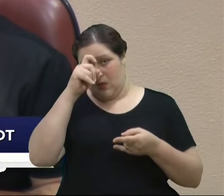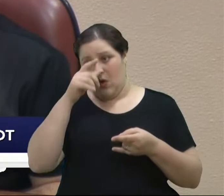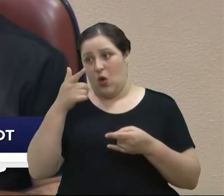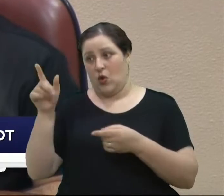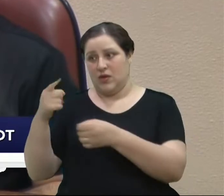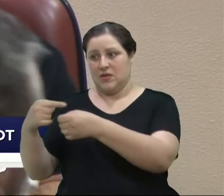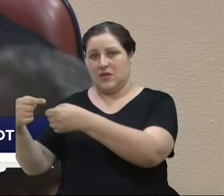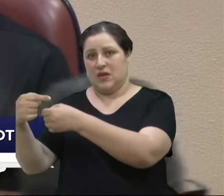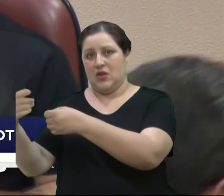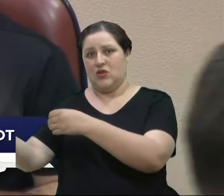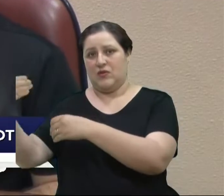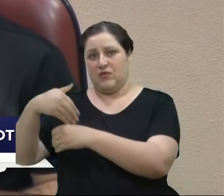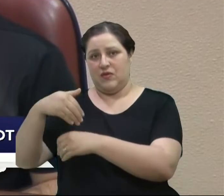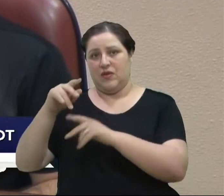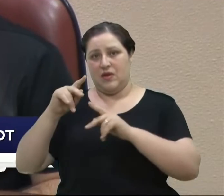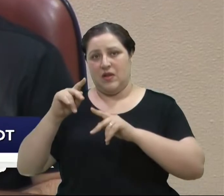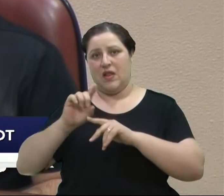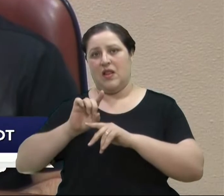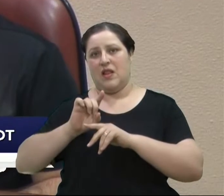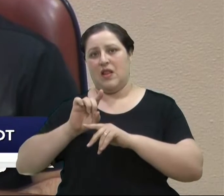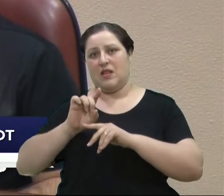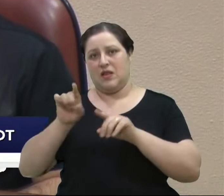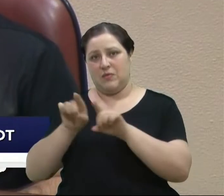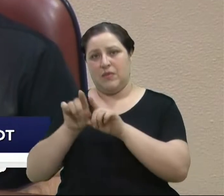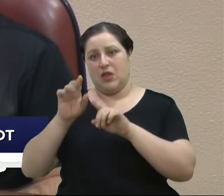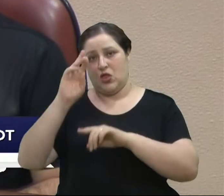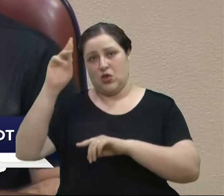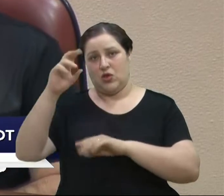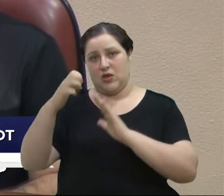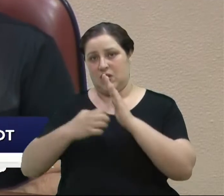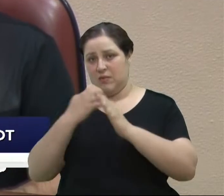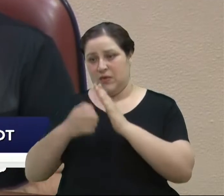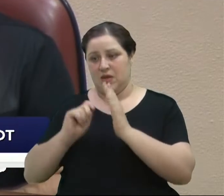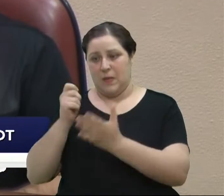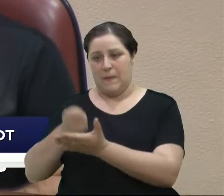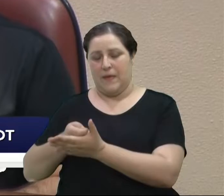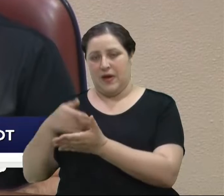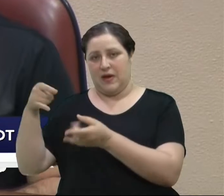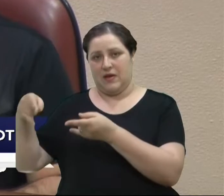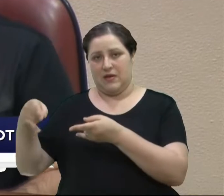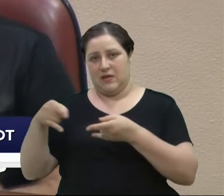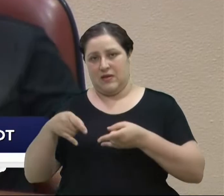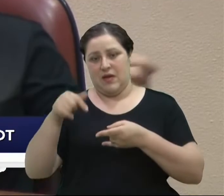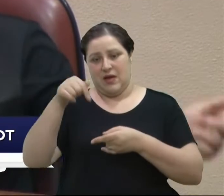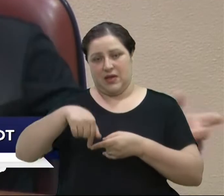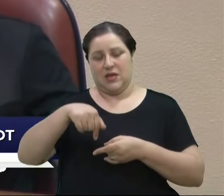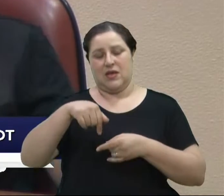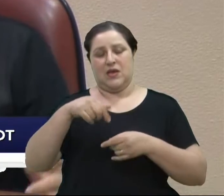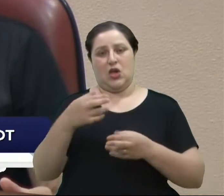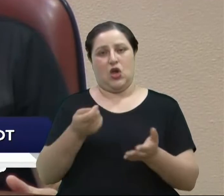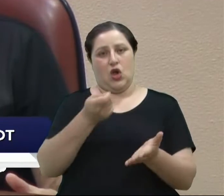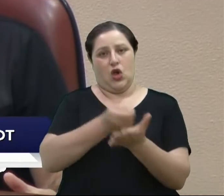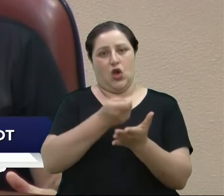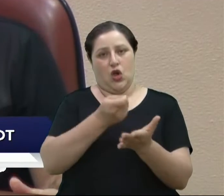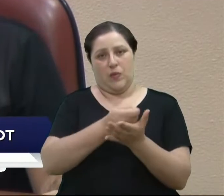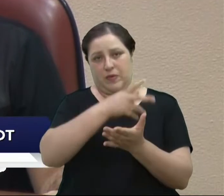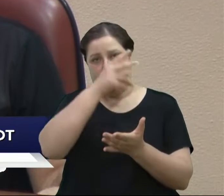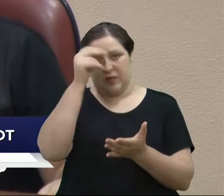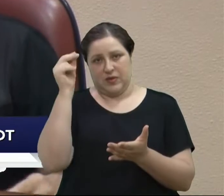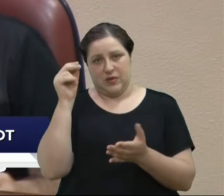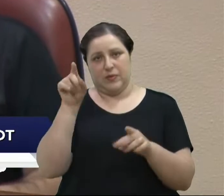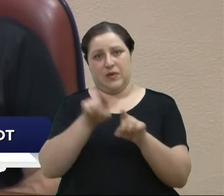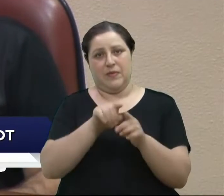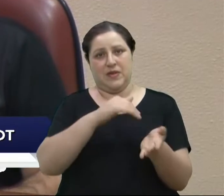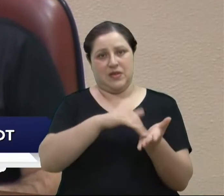outros municípios vindo, empresários bancando leitos. Então, essa responsabilidade a gente cobra do nosso município de Caxias, tem que cobrar aqui da